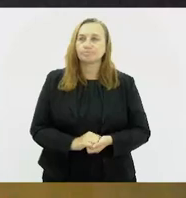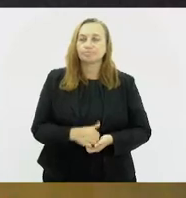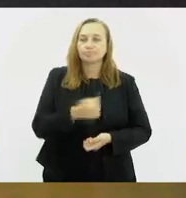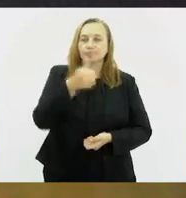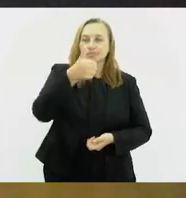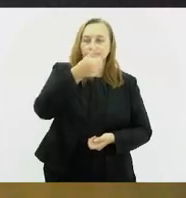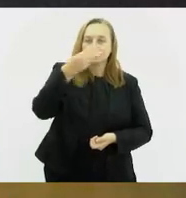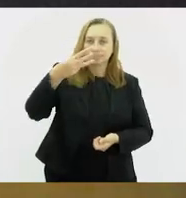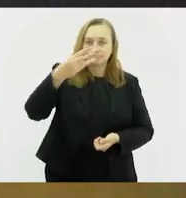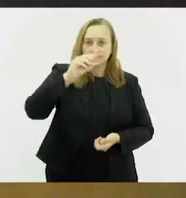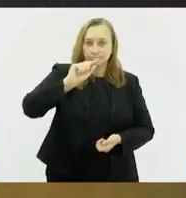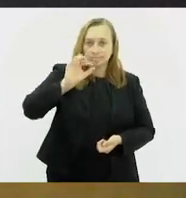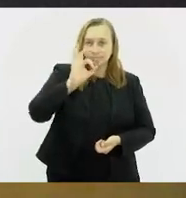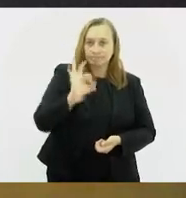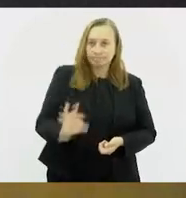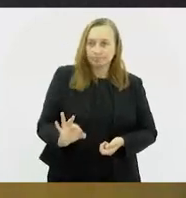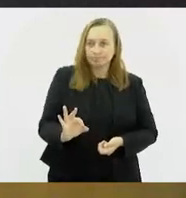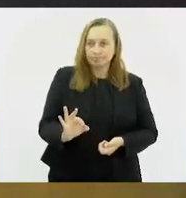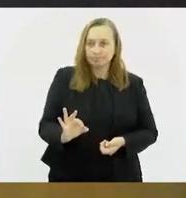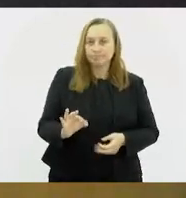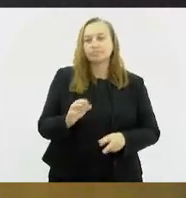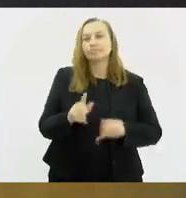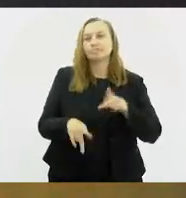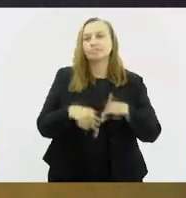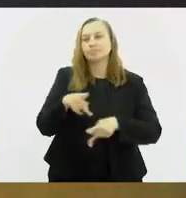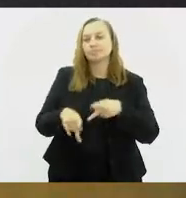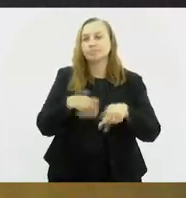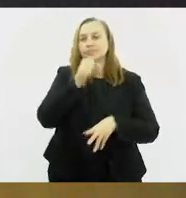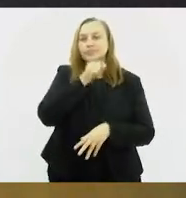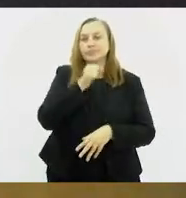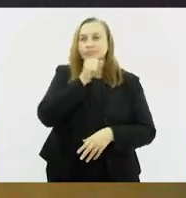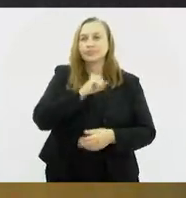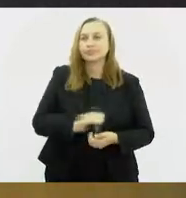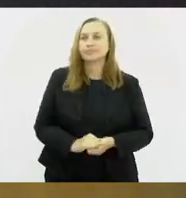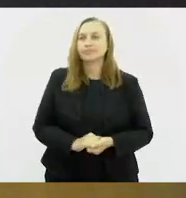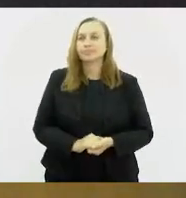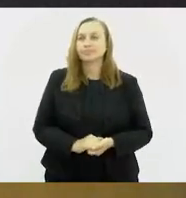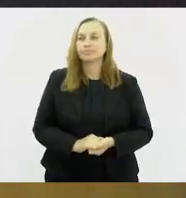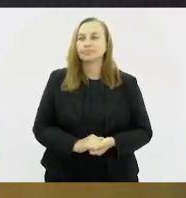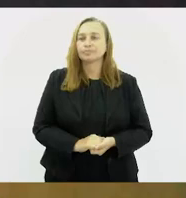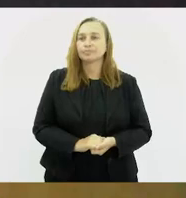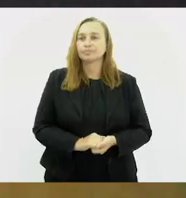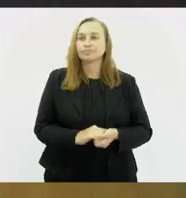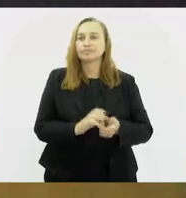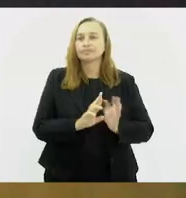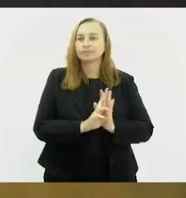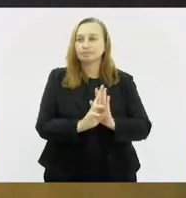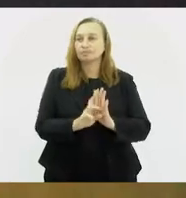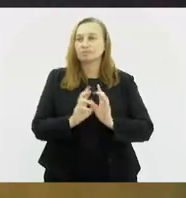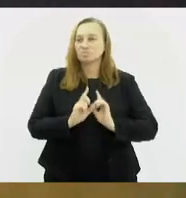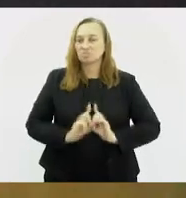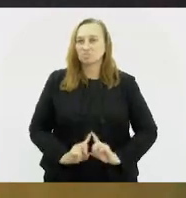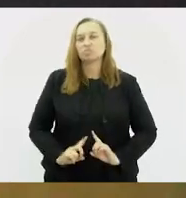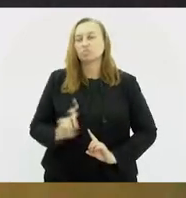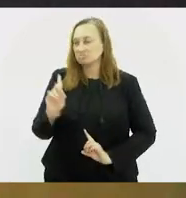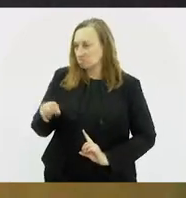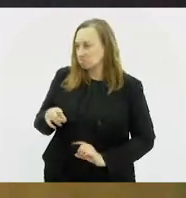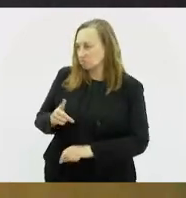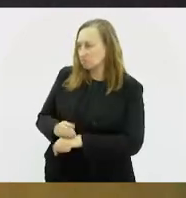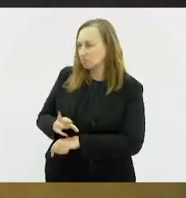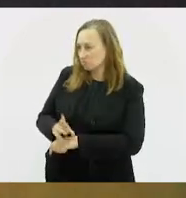13%, cerca de 13% da nossa população idosa apresenta sintomas de depressão, né, doutor Zé Roberto?